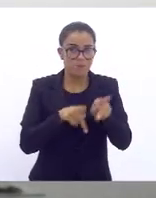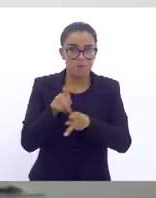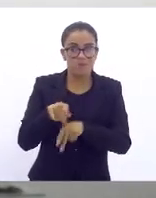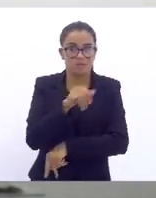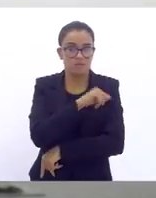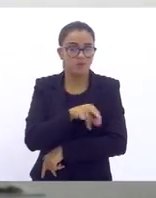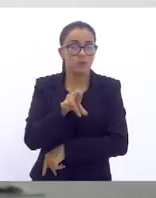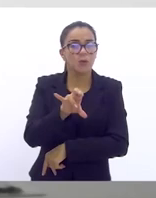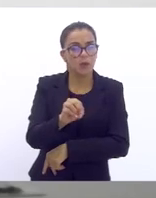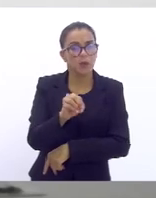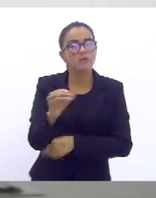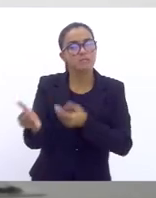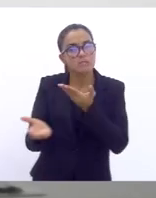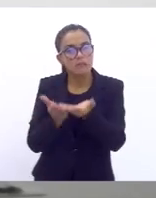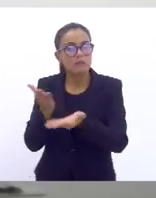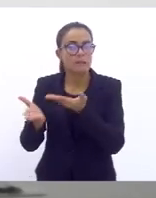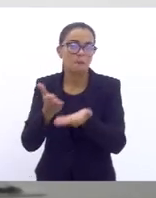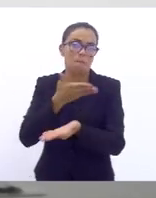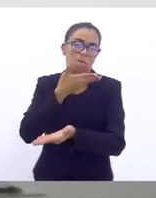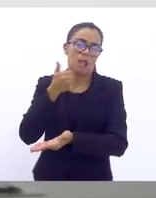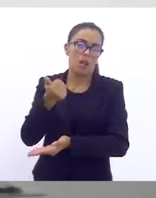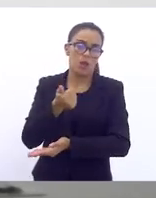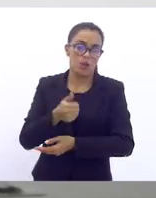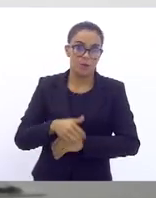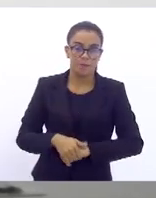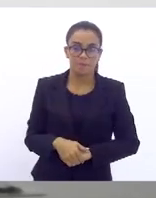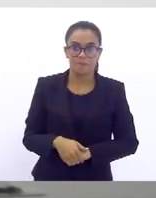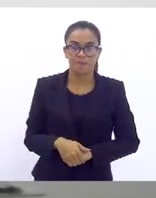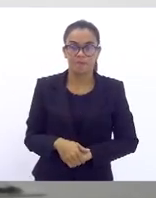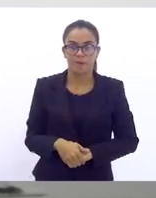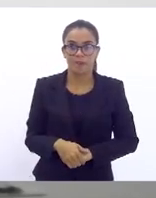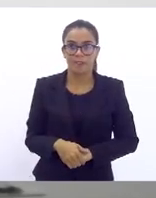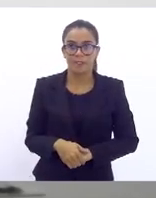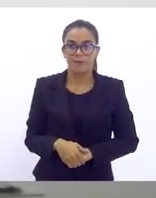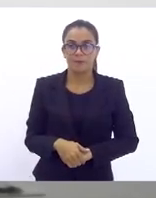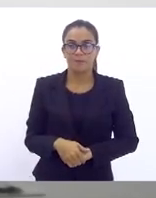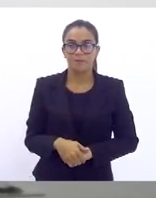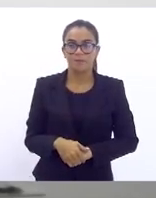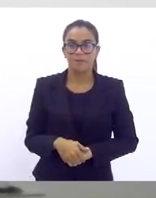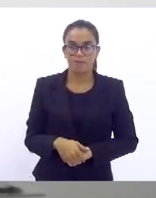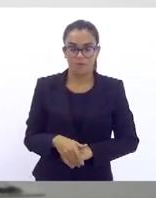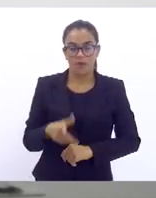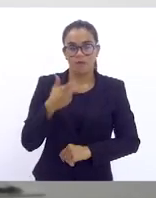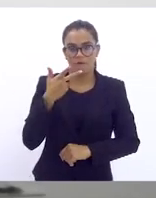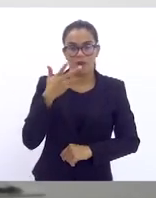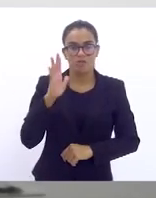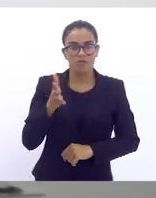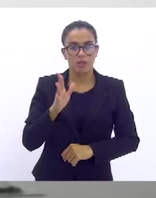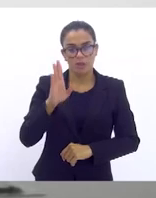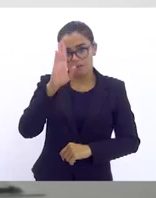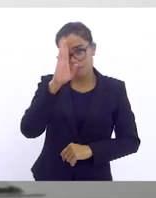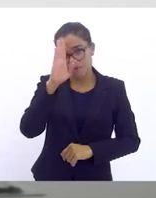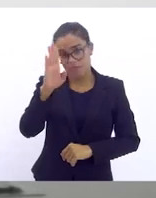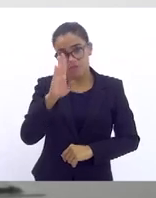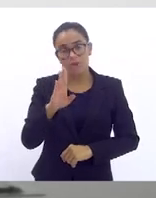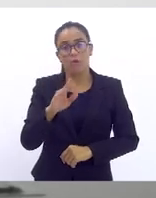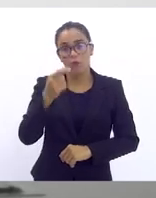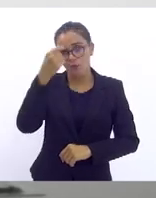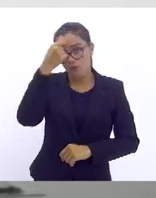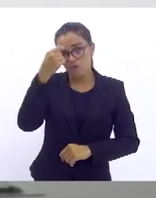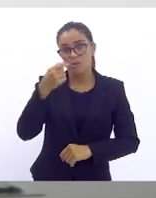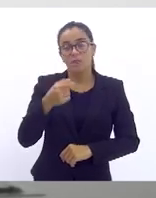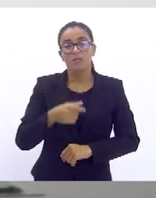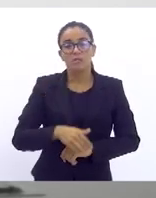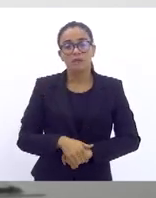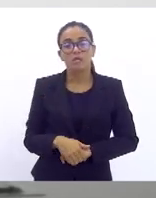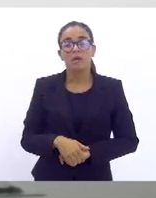seja atendida da melhor forma possível e que eu já falei da priorização responsável e Consciente e